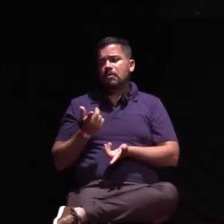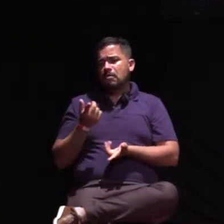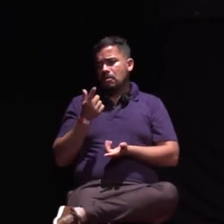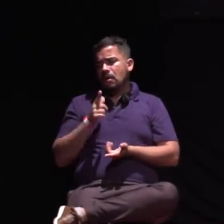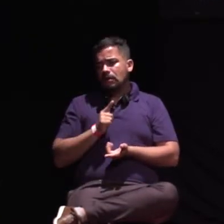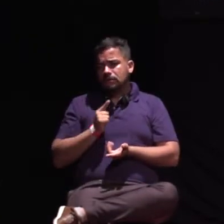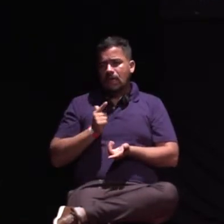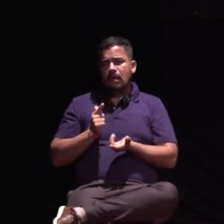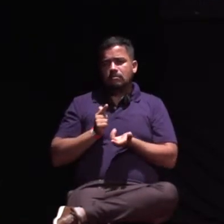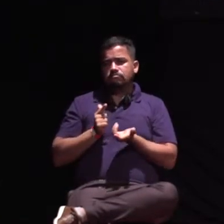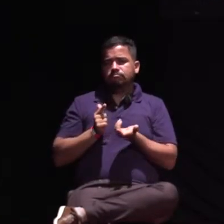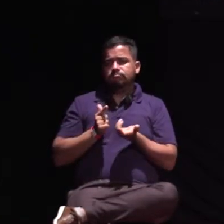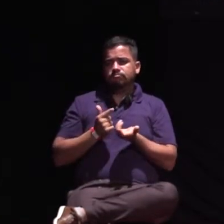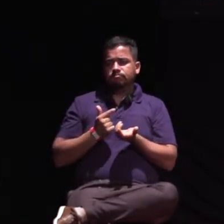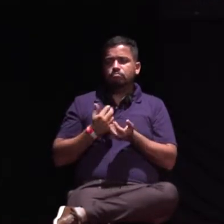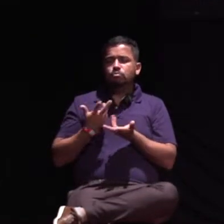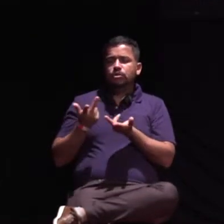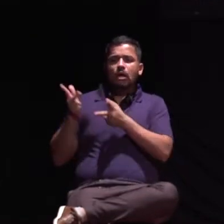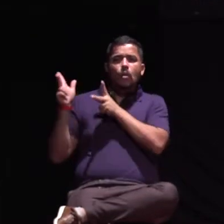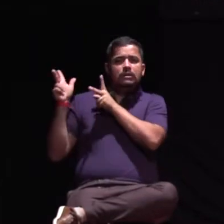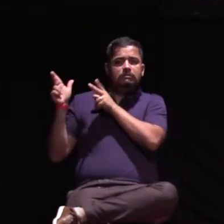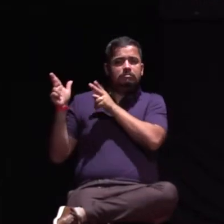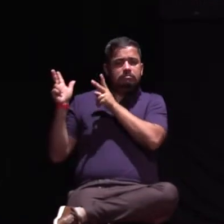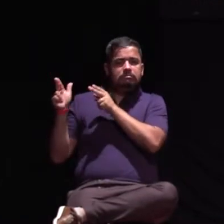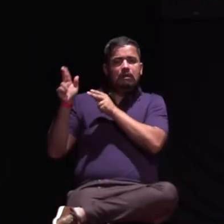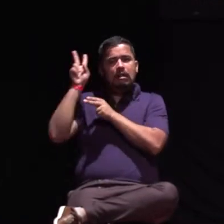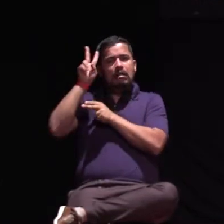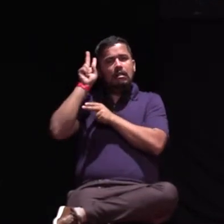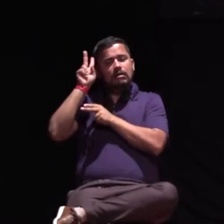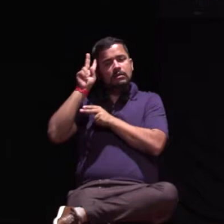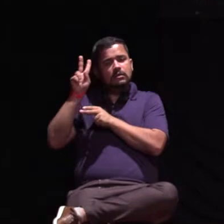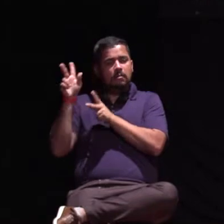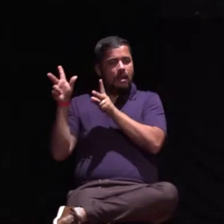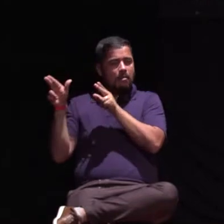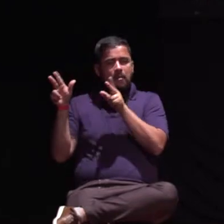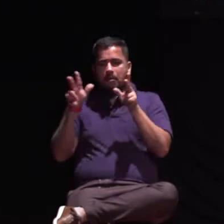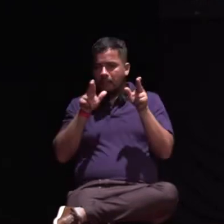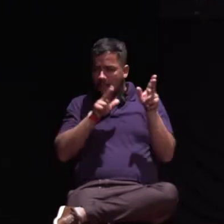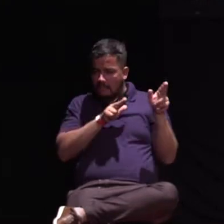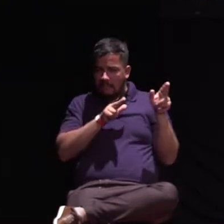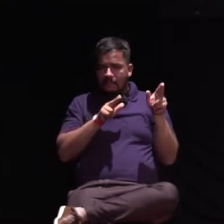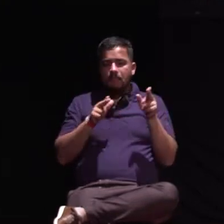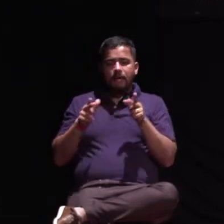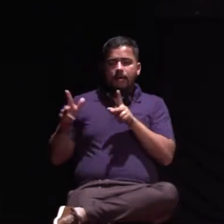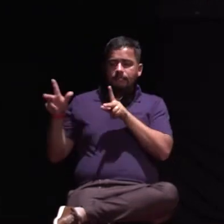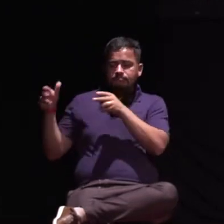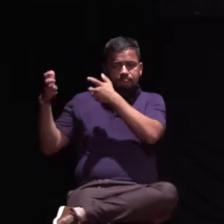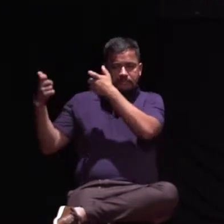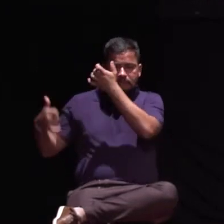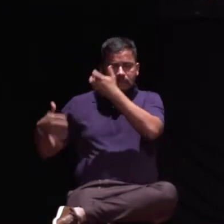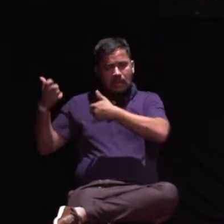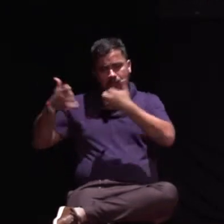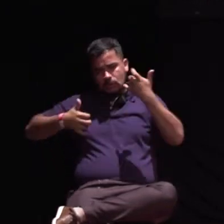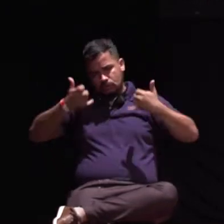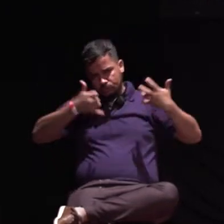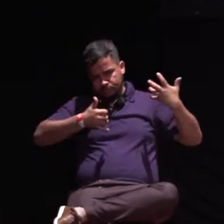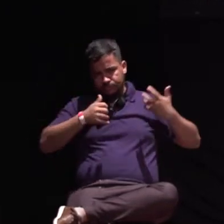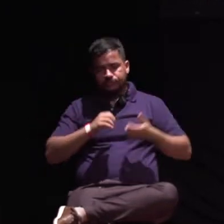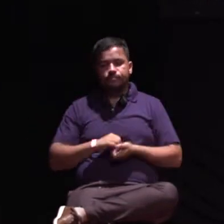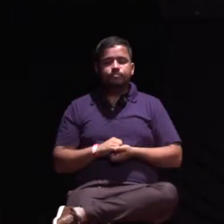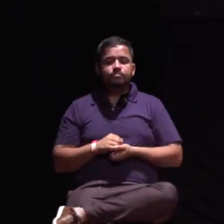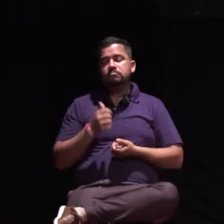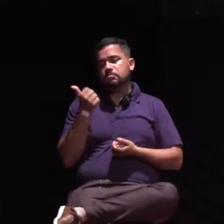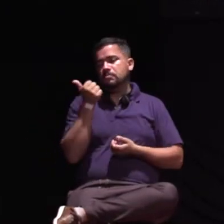tem bastante relações que podem ser feitas entre as falas de vocês. Uma